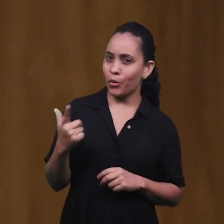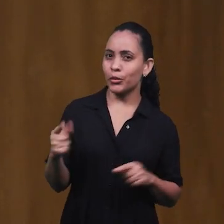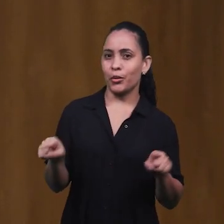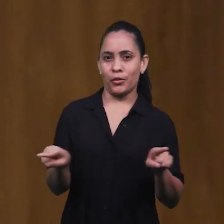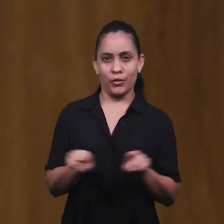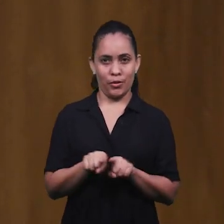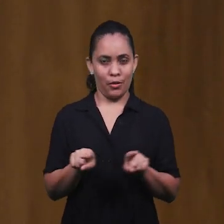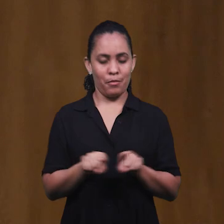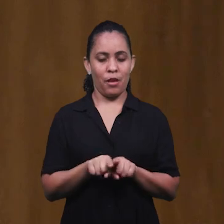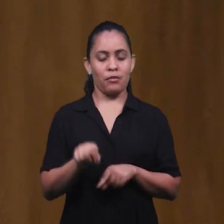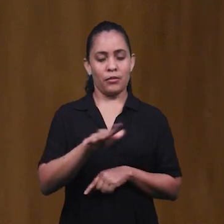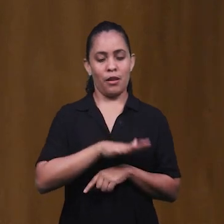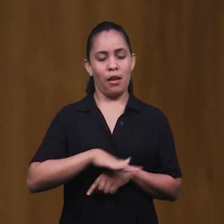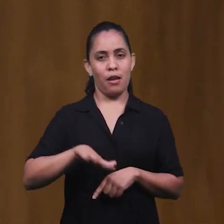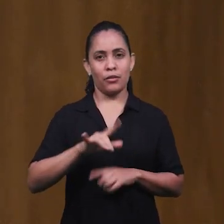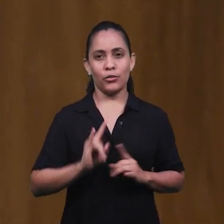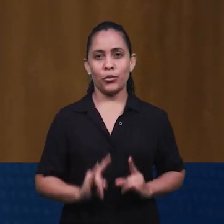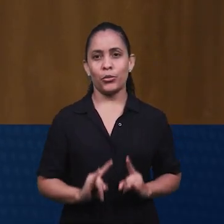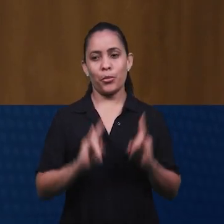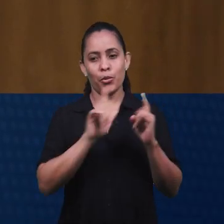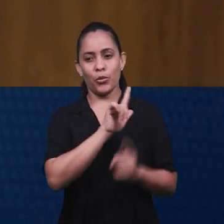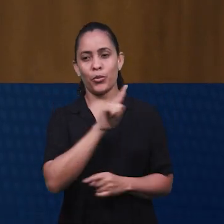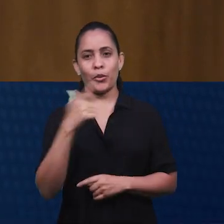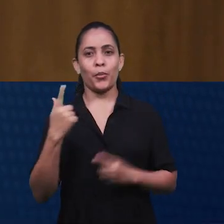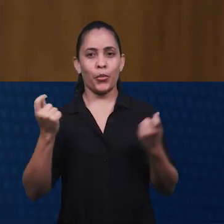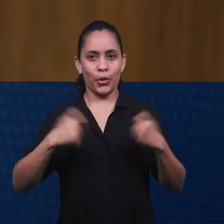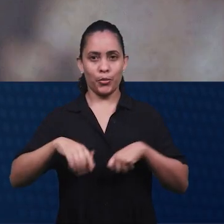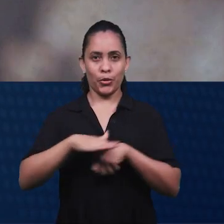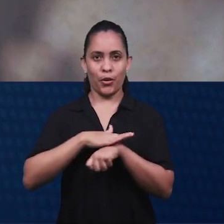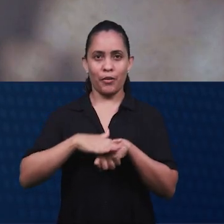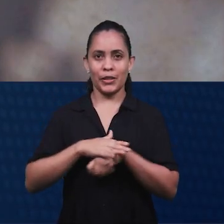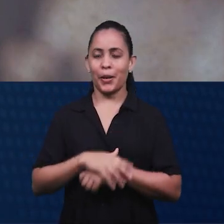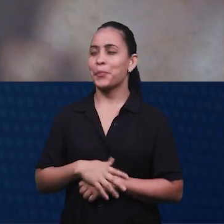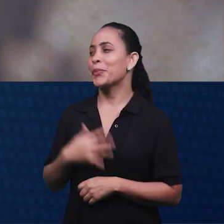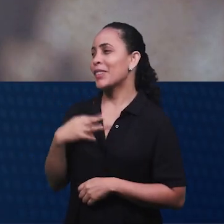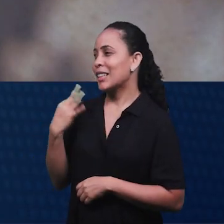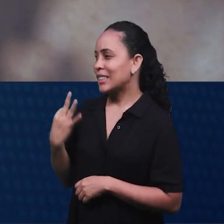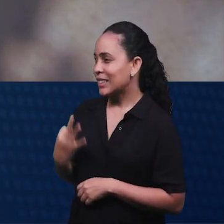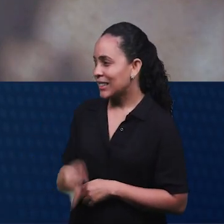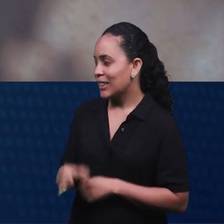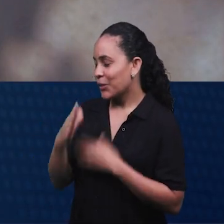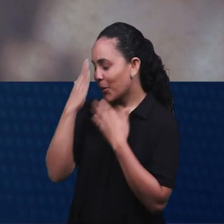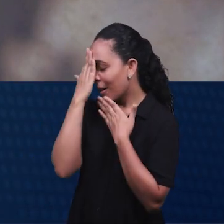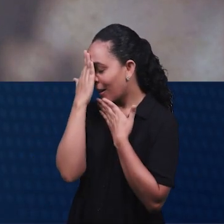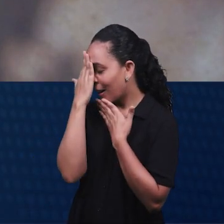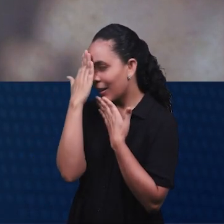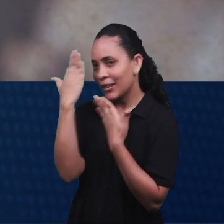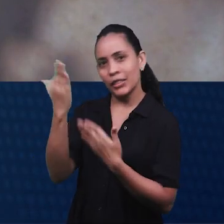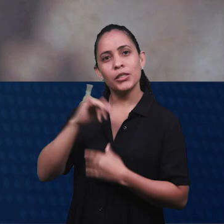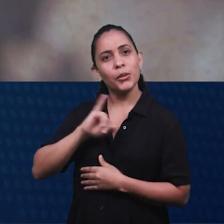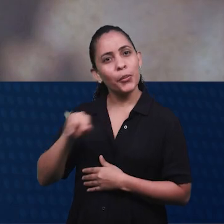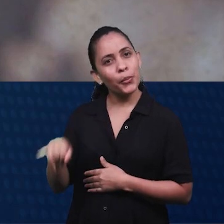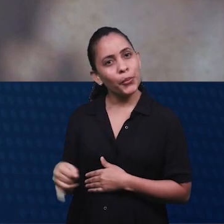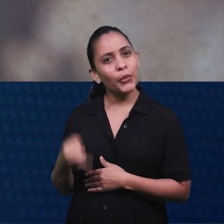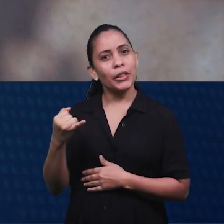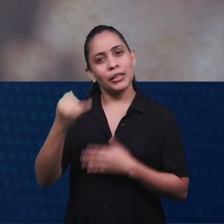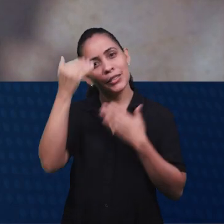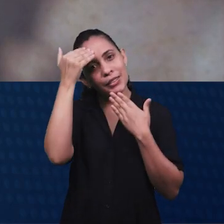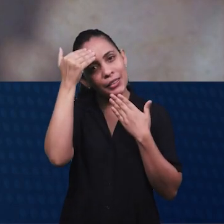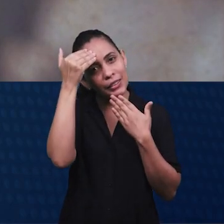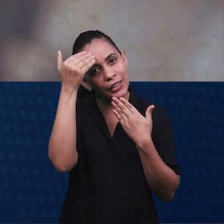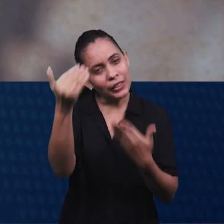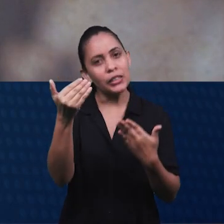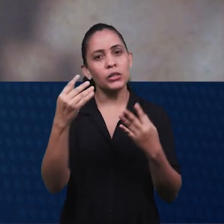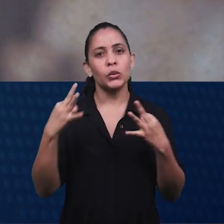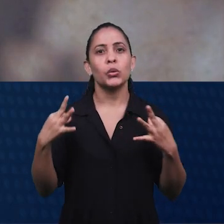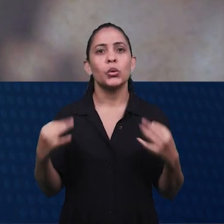também sobre o direito condominial, porque tem outras questões também que a gente pode falar. Com certeza. Doutor Rodrigo, eu que agradeço a oportunidade, agradeço a todos